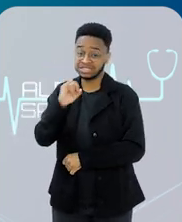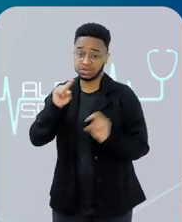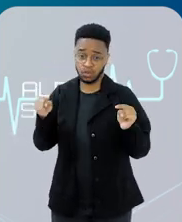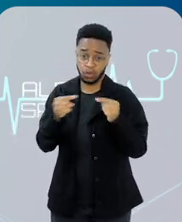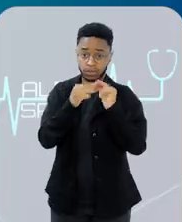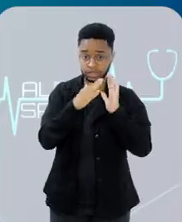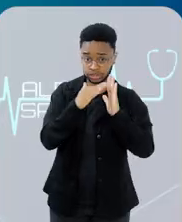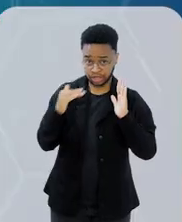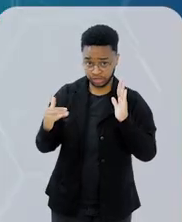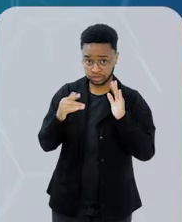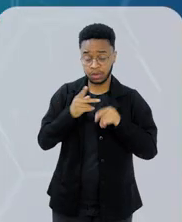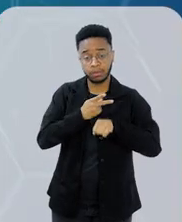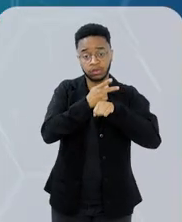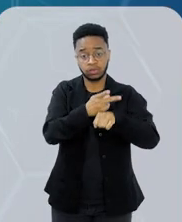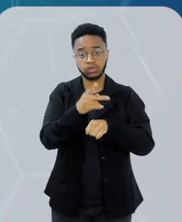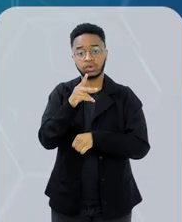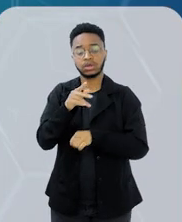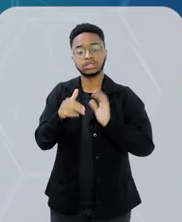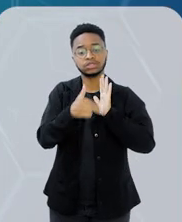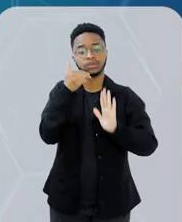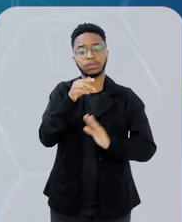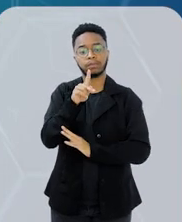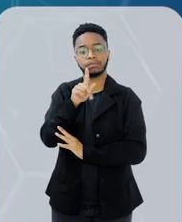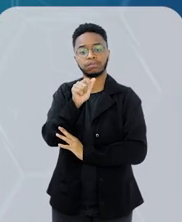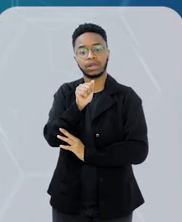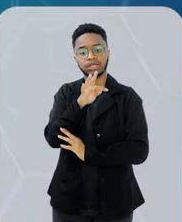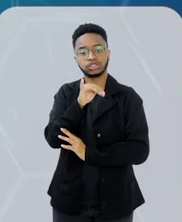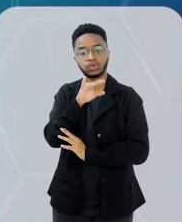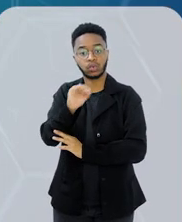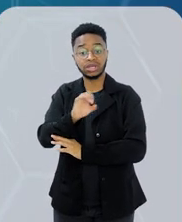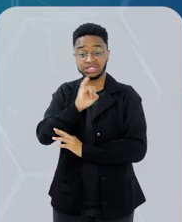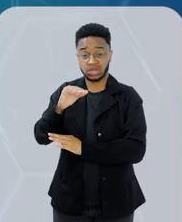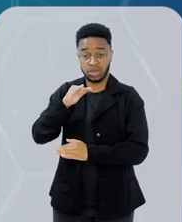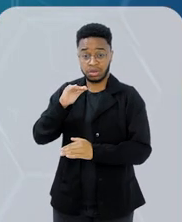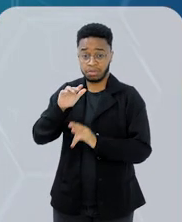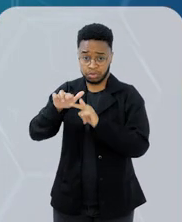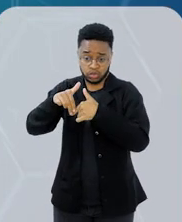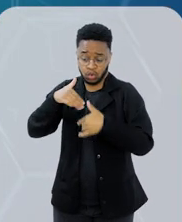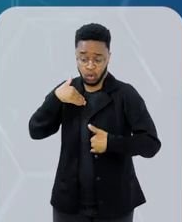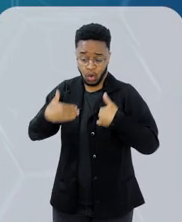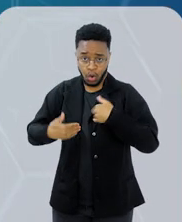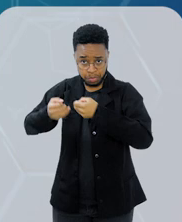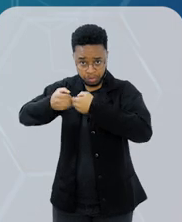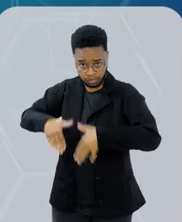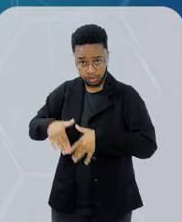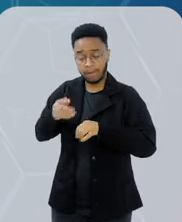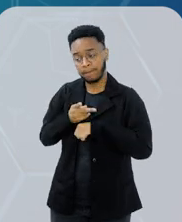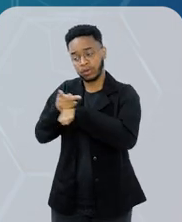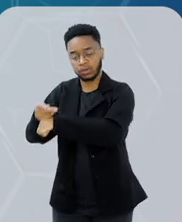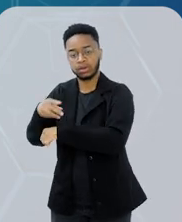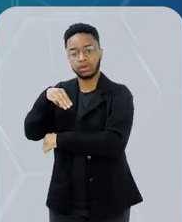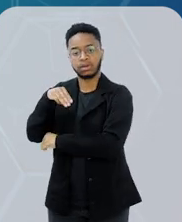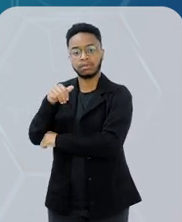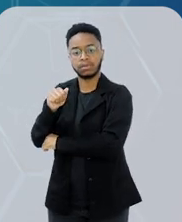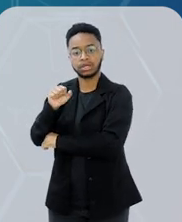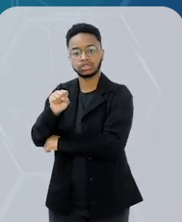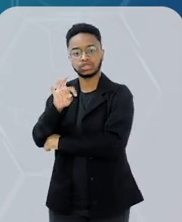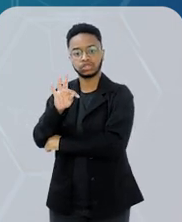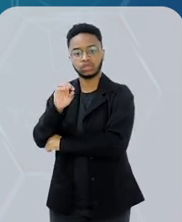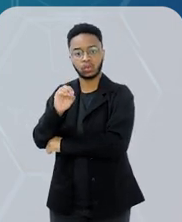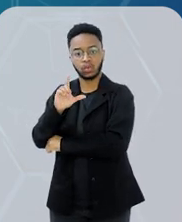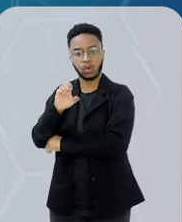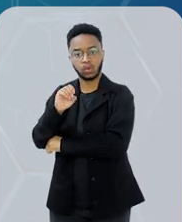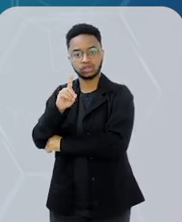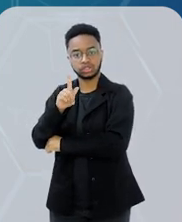lado estético, ela vai ao cirurgião plástico. Se é o lado físico, ela normalmente vai ao mastologista.